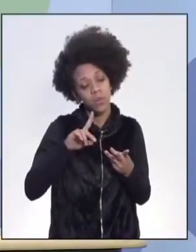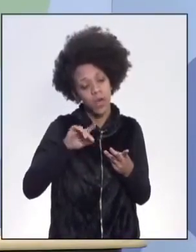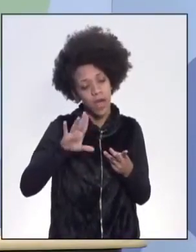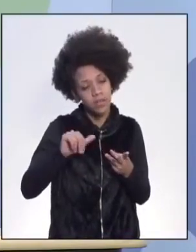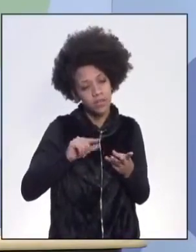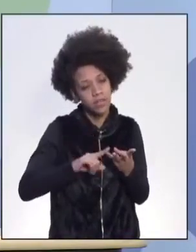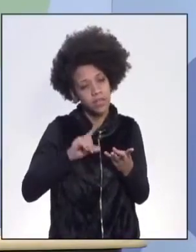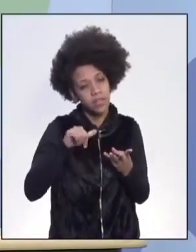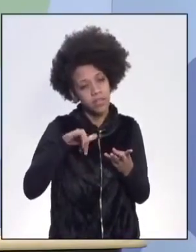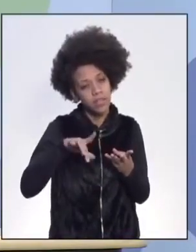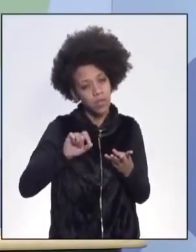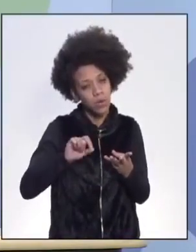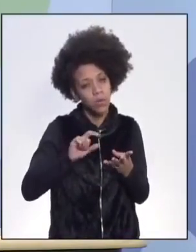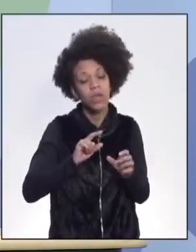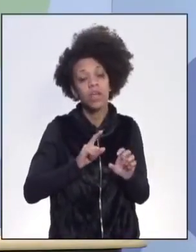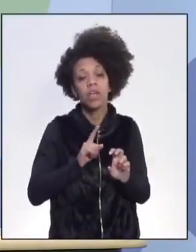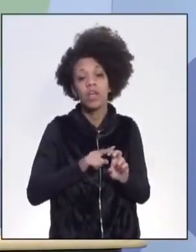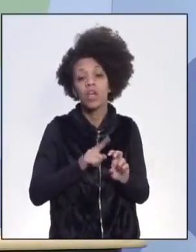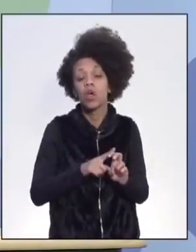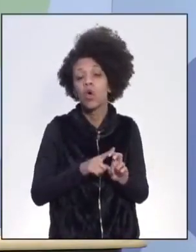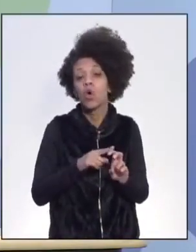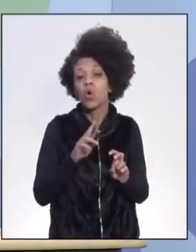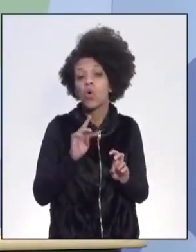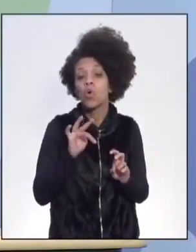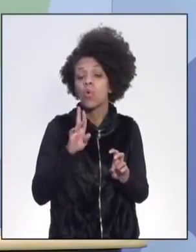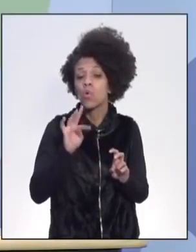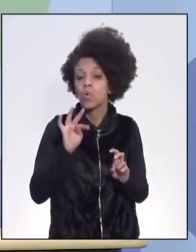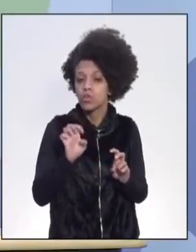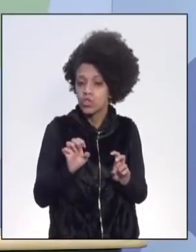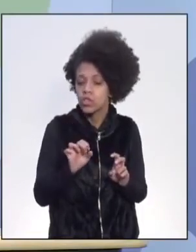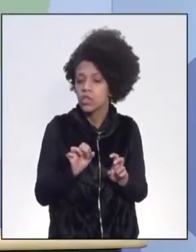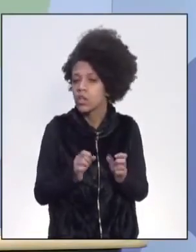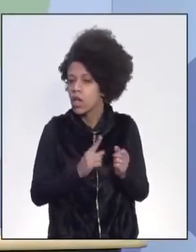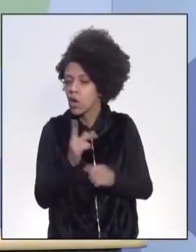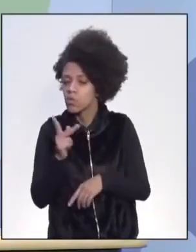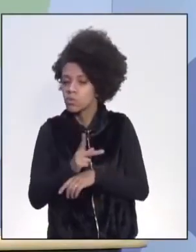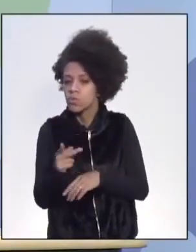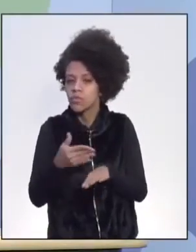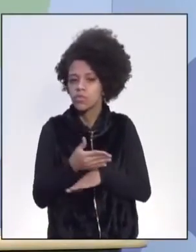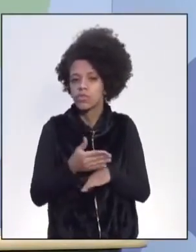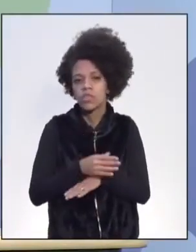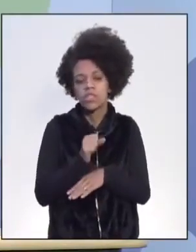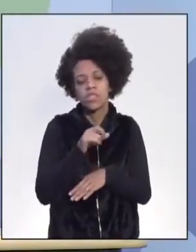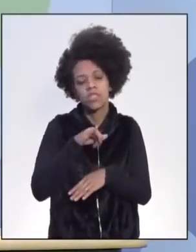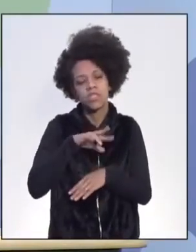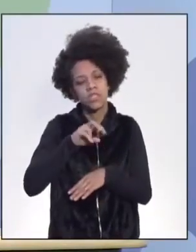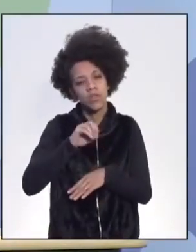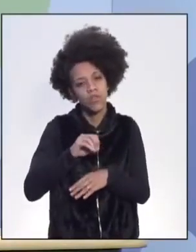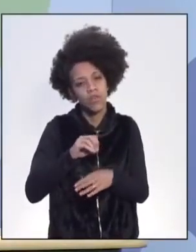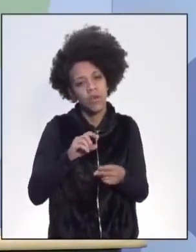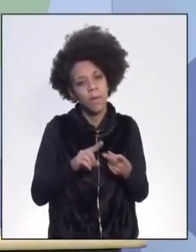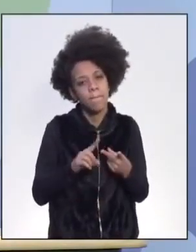Ruth. E também quero agradecer a participação de mais alguns professores. Professor Silvio,